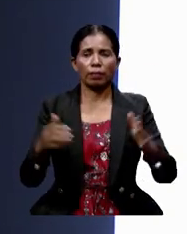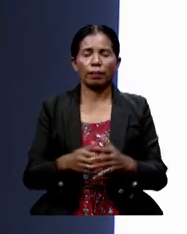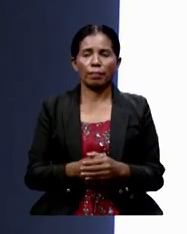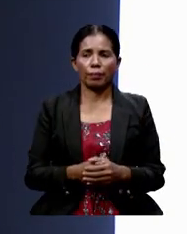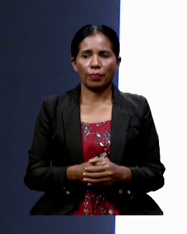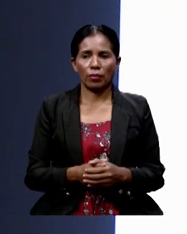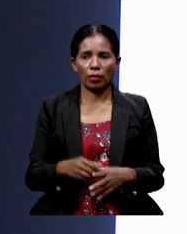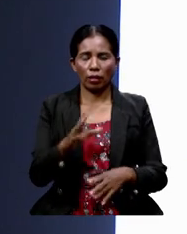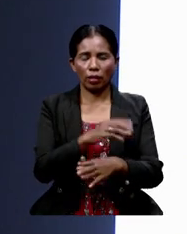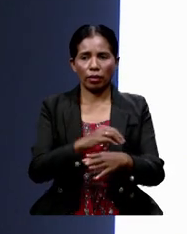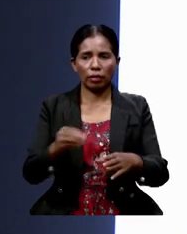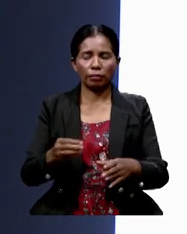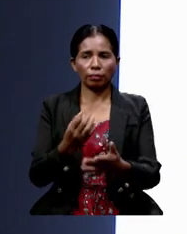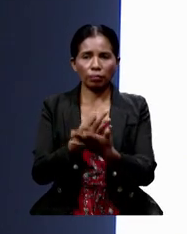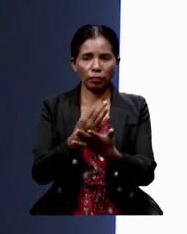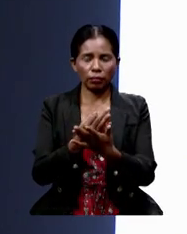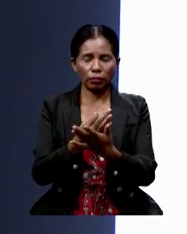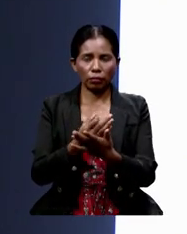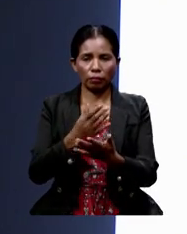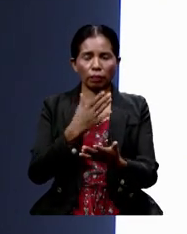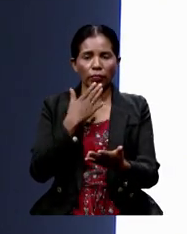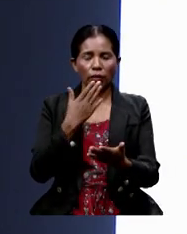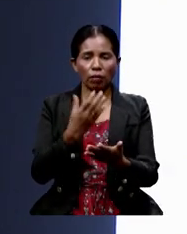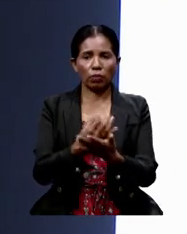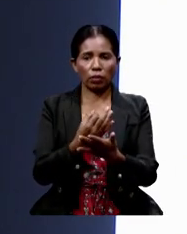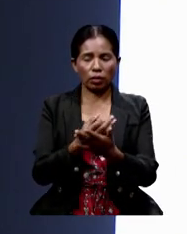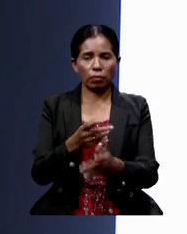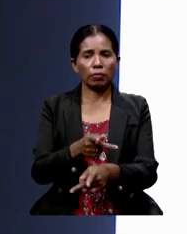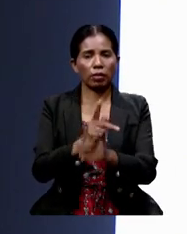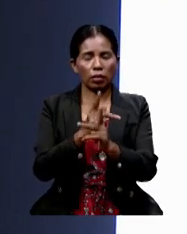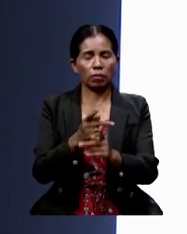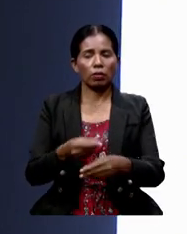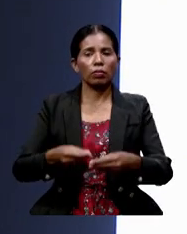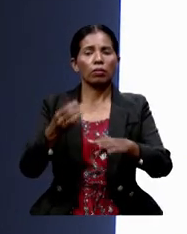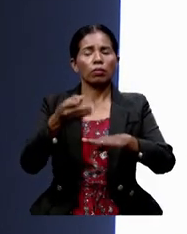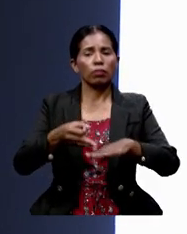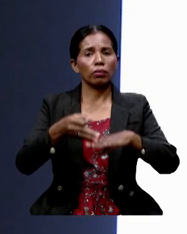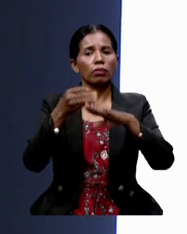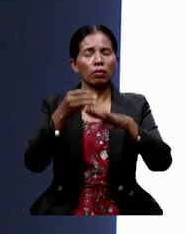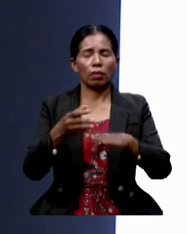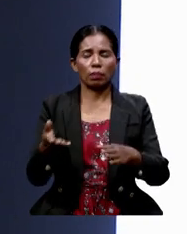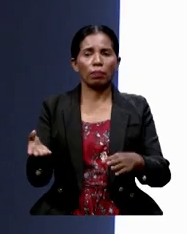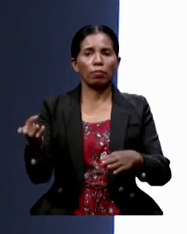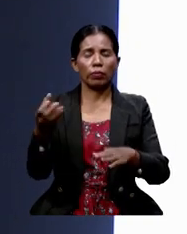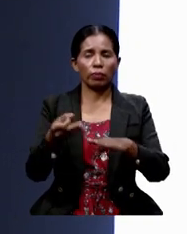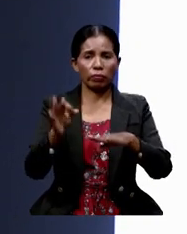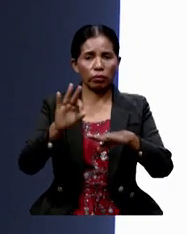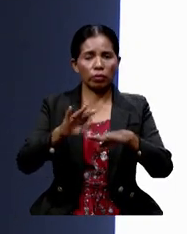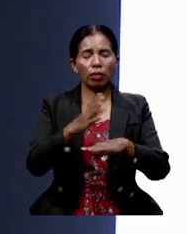bom, um crédito é bem considerado inclusão financeira precisa expandir, também foi